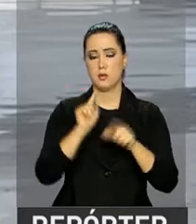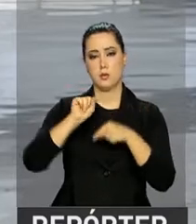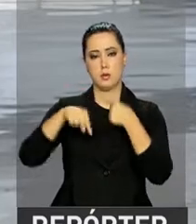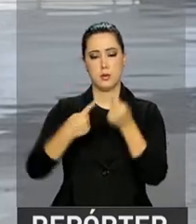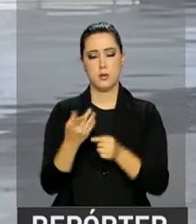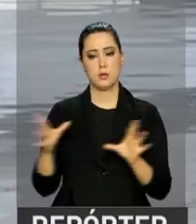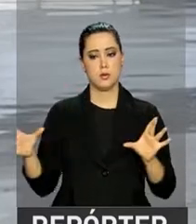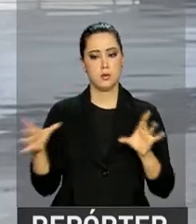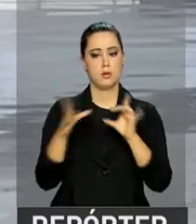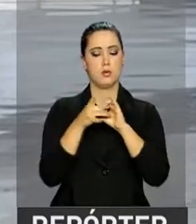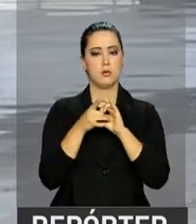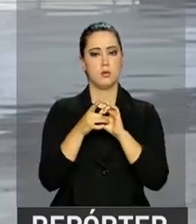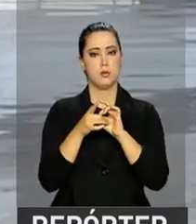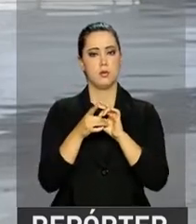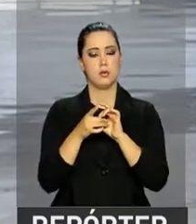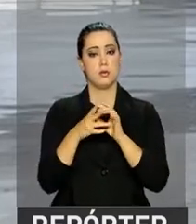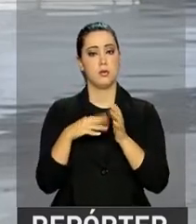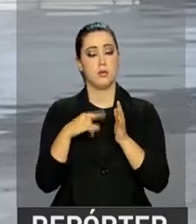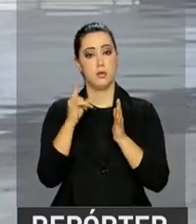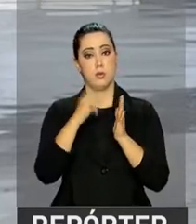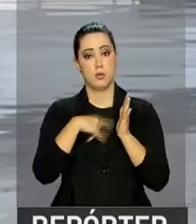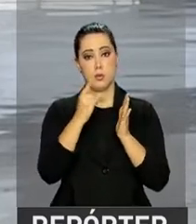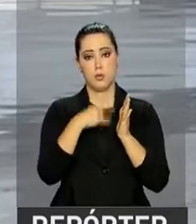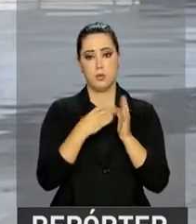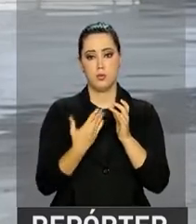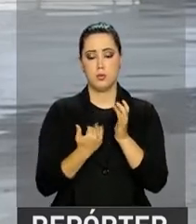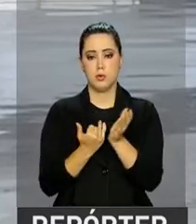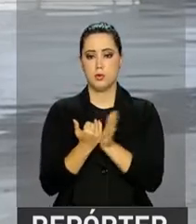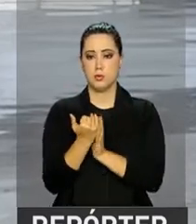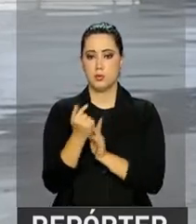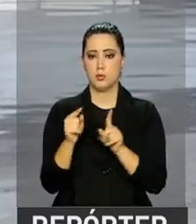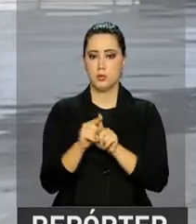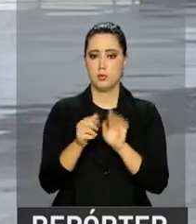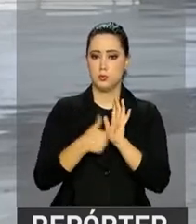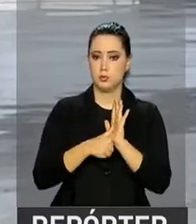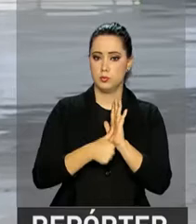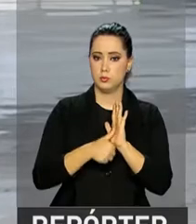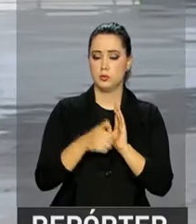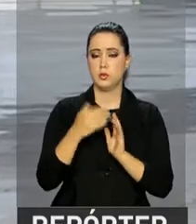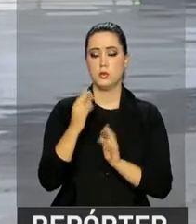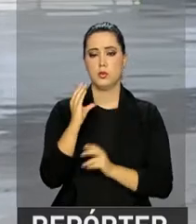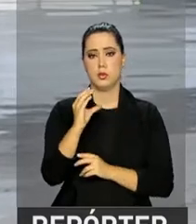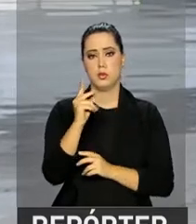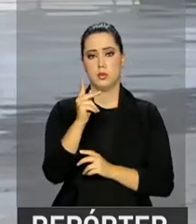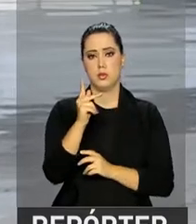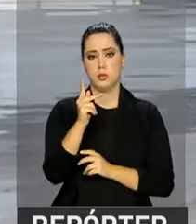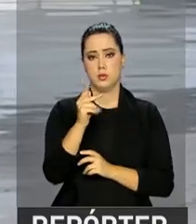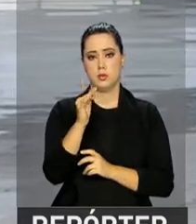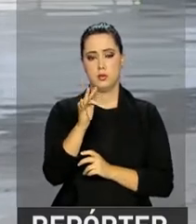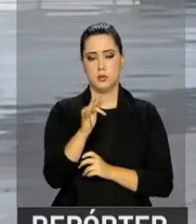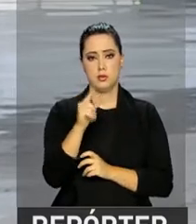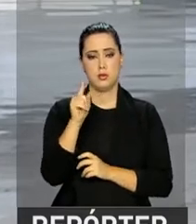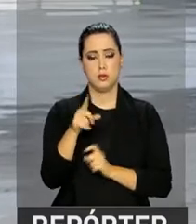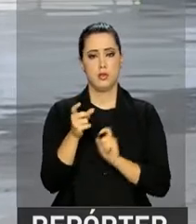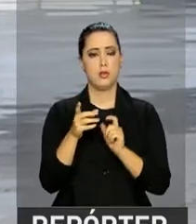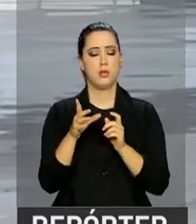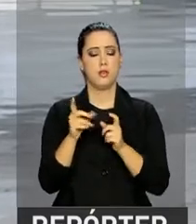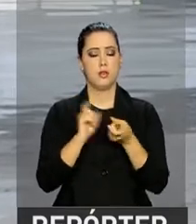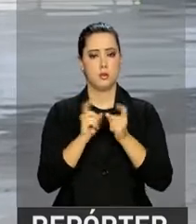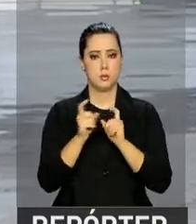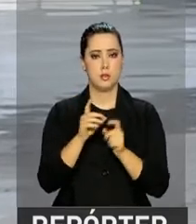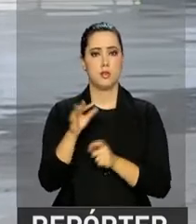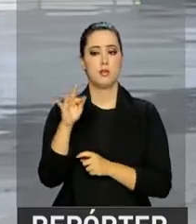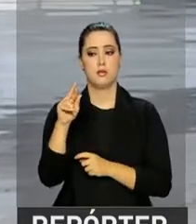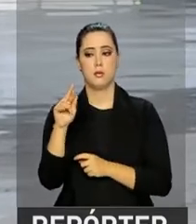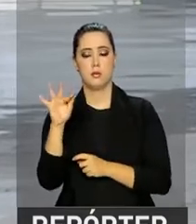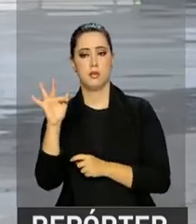da integração entre os registros que compõem a base de cadastro de pessoa física, que é gerido pela Receita Federal,